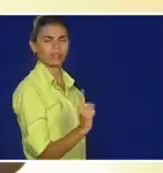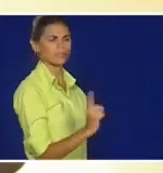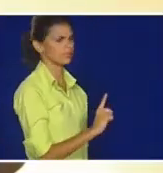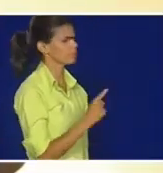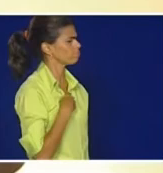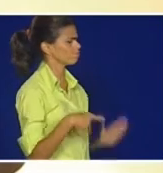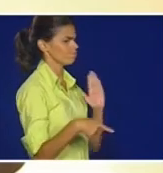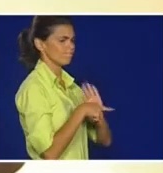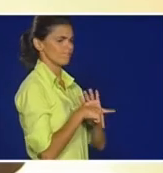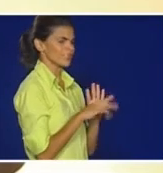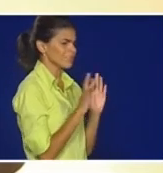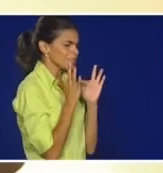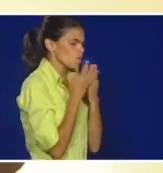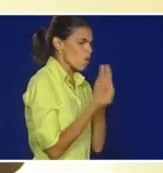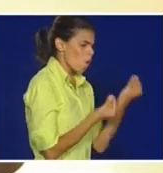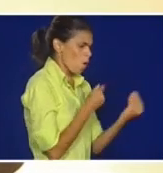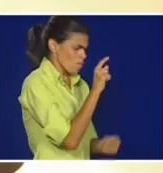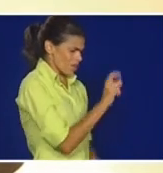aceitava. Isso era